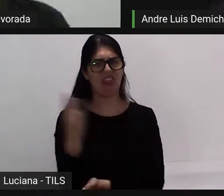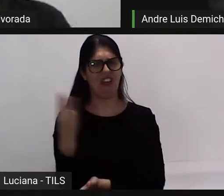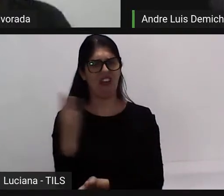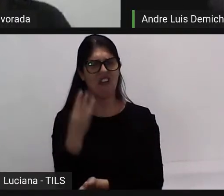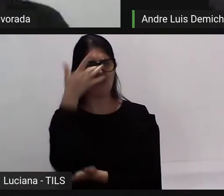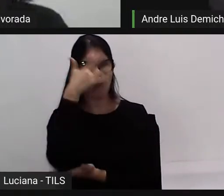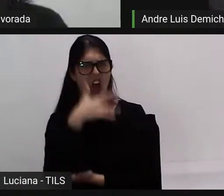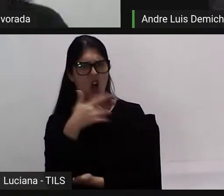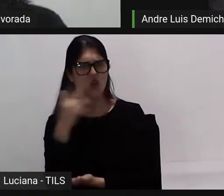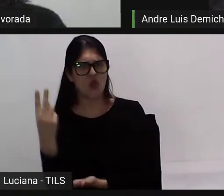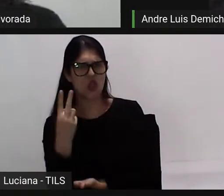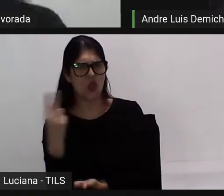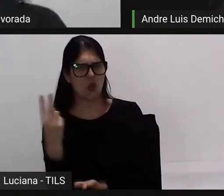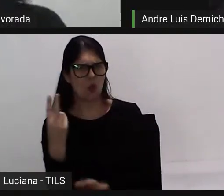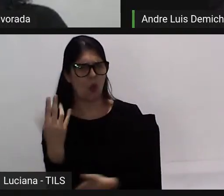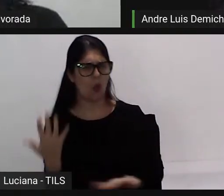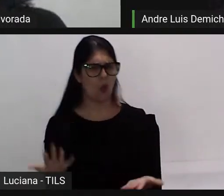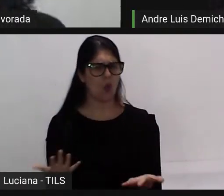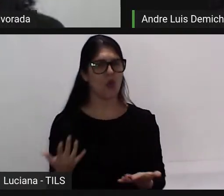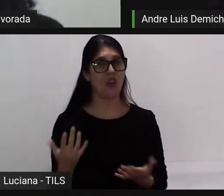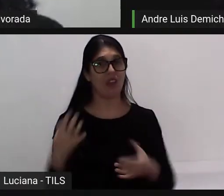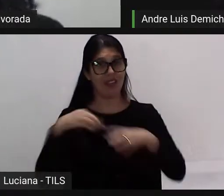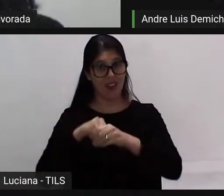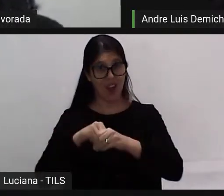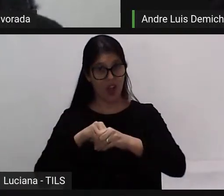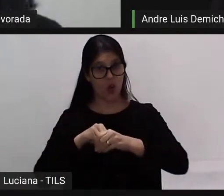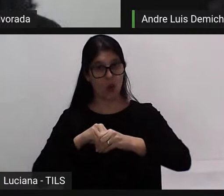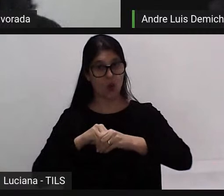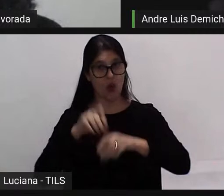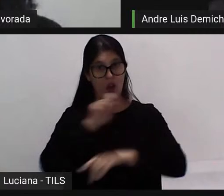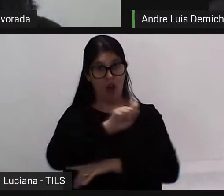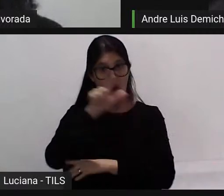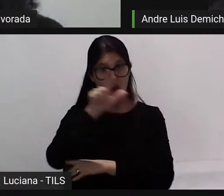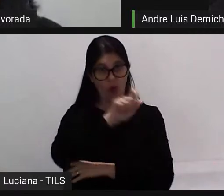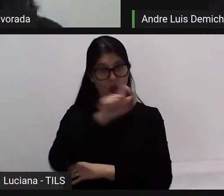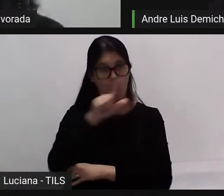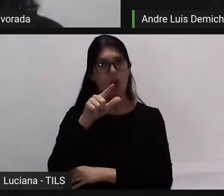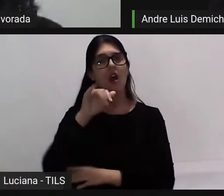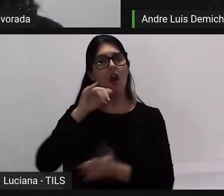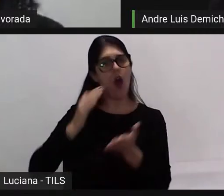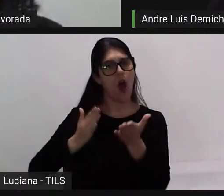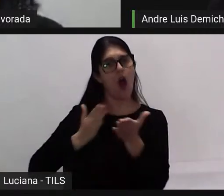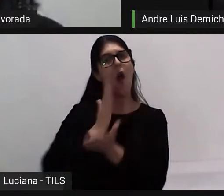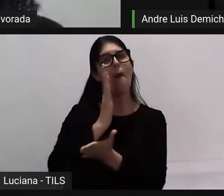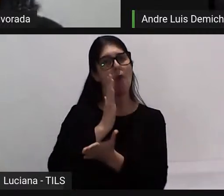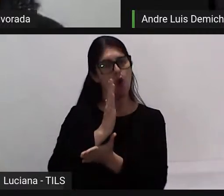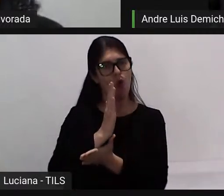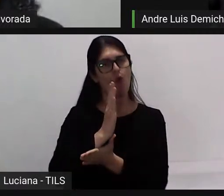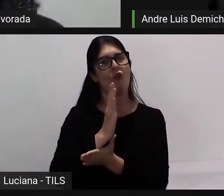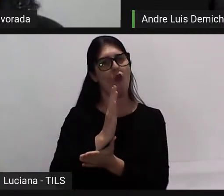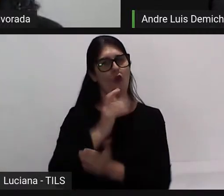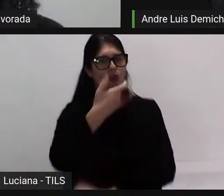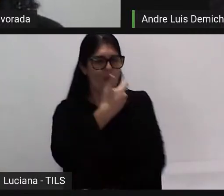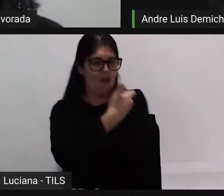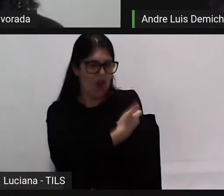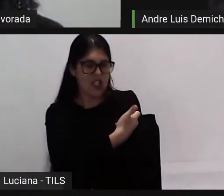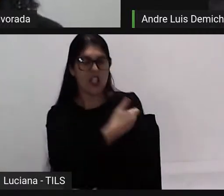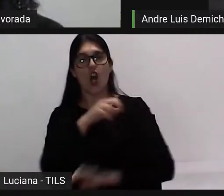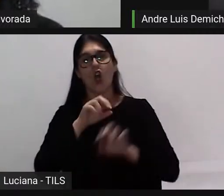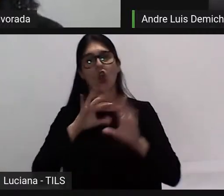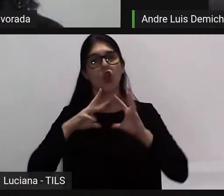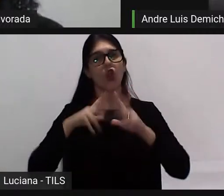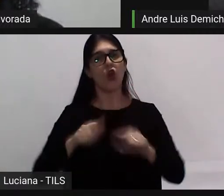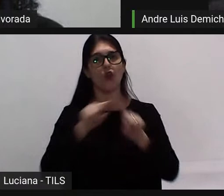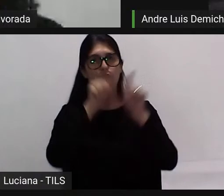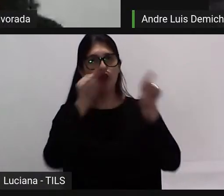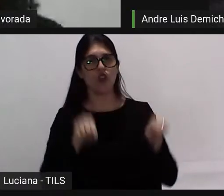terça, o município de Alvorada aprovou, né, vacinação para todos os servidores da educação, tá? Então, assim,